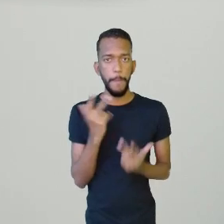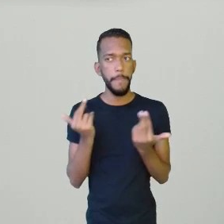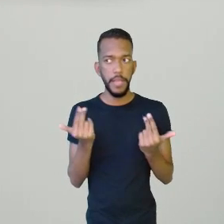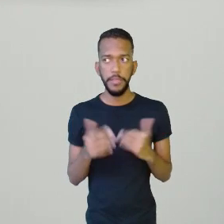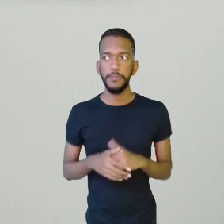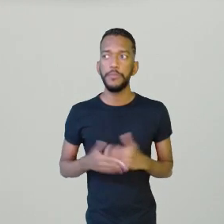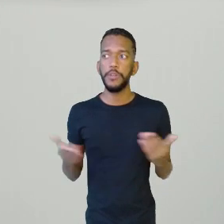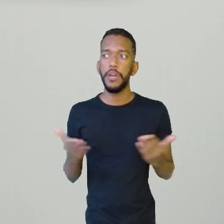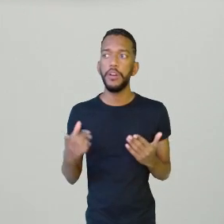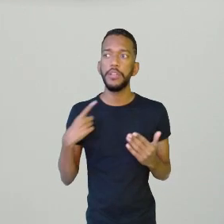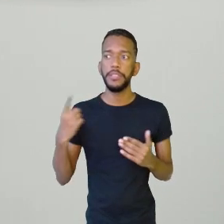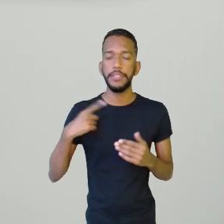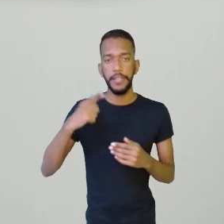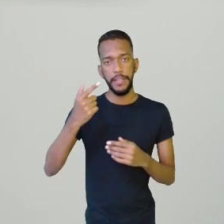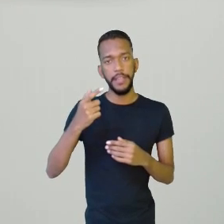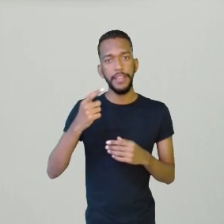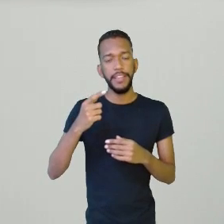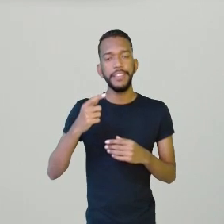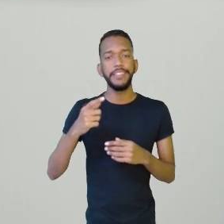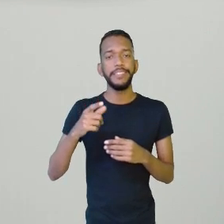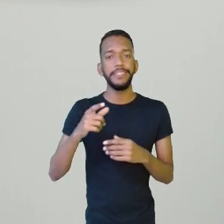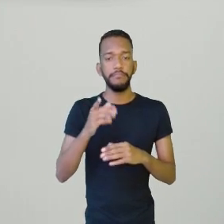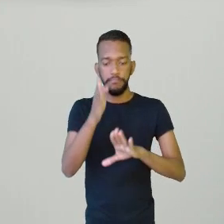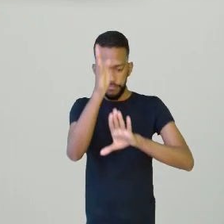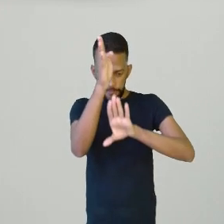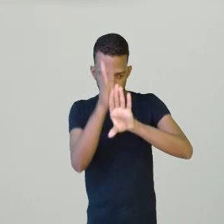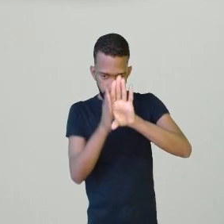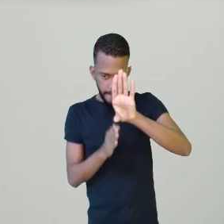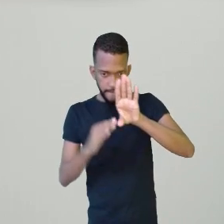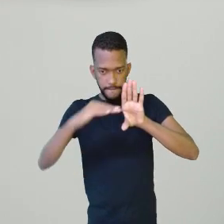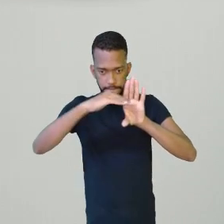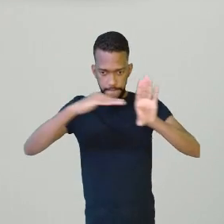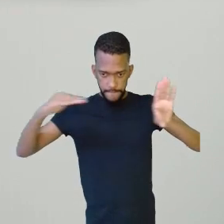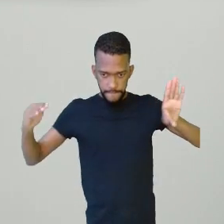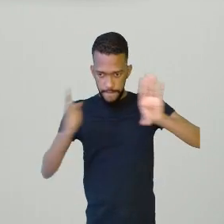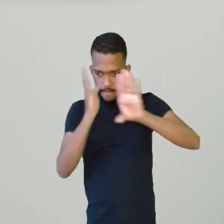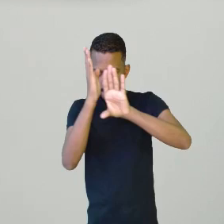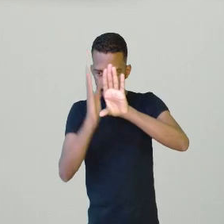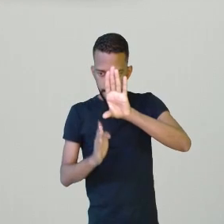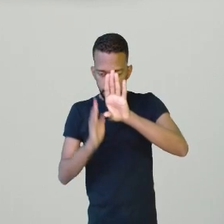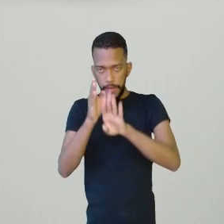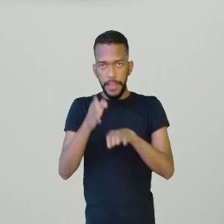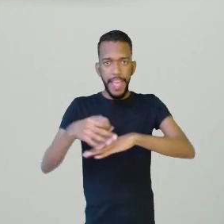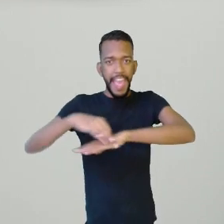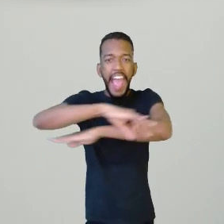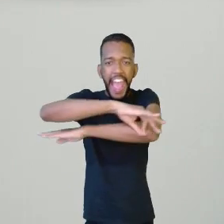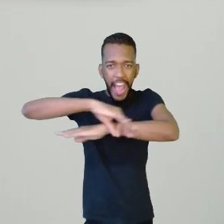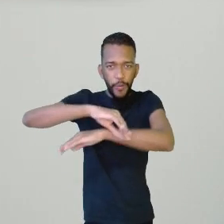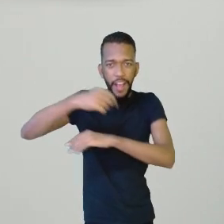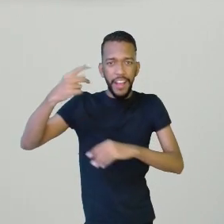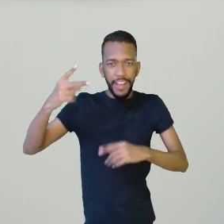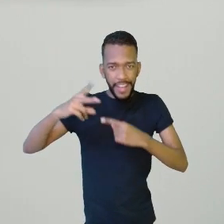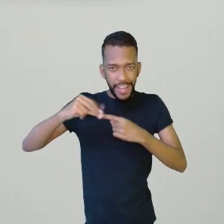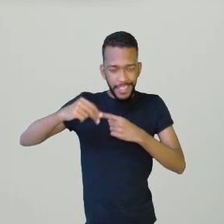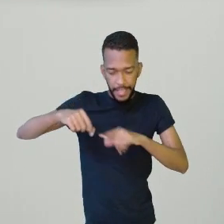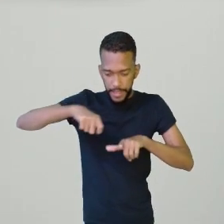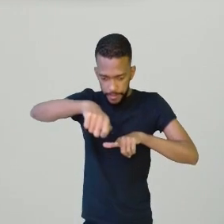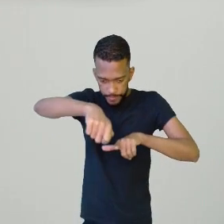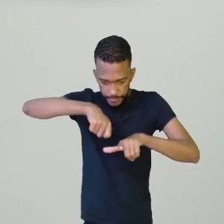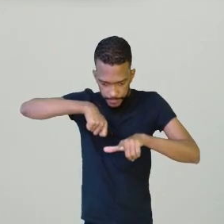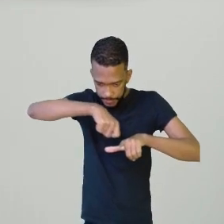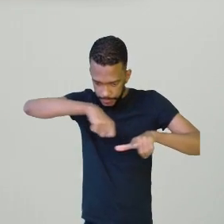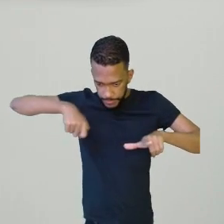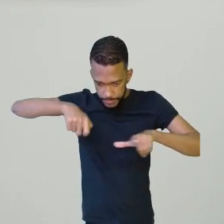E com uma caneta e régua, vocês vão riscar as dobraduras que você formou. E você vai